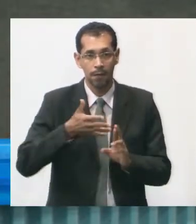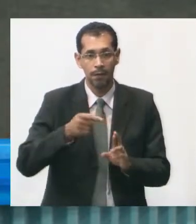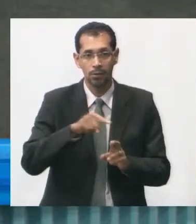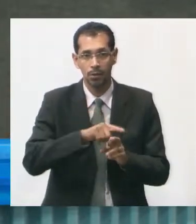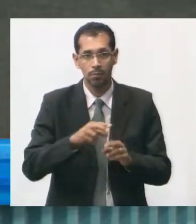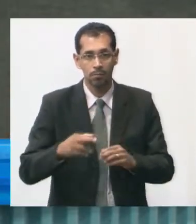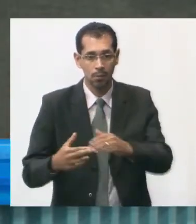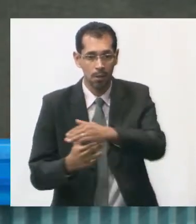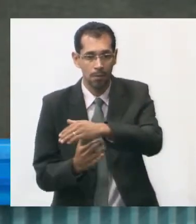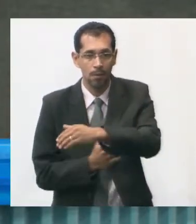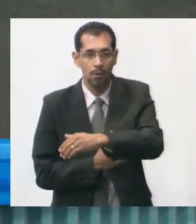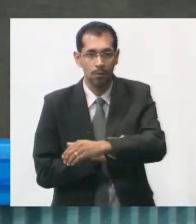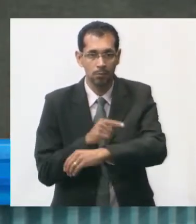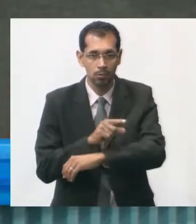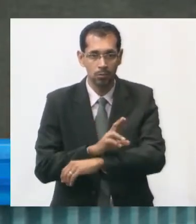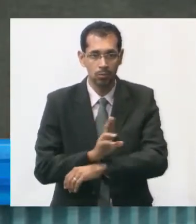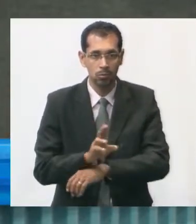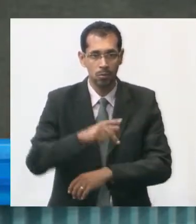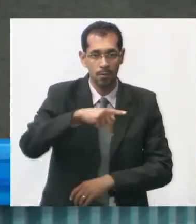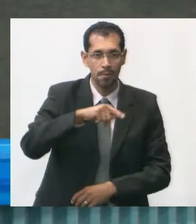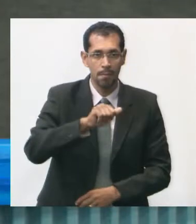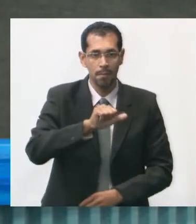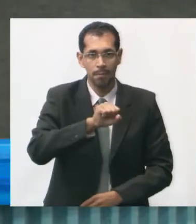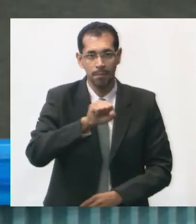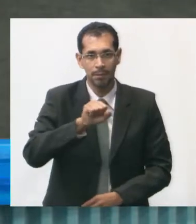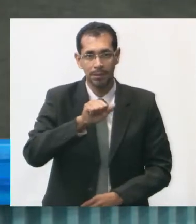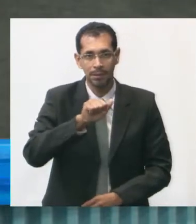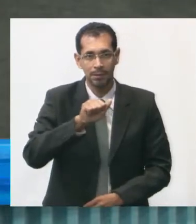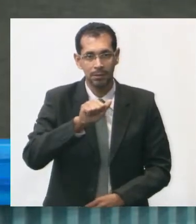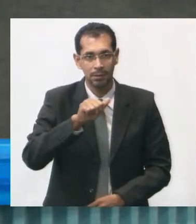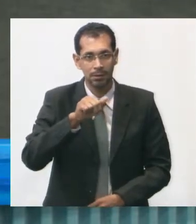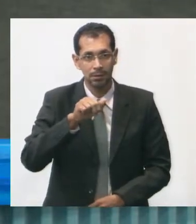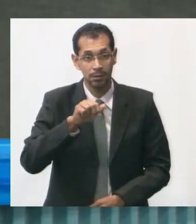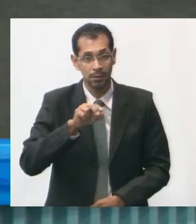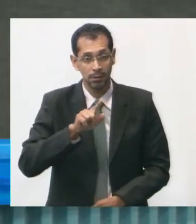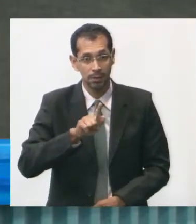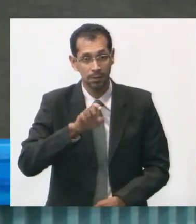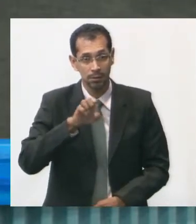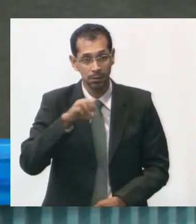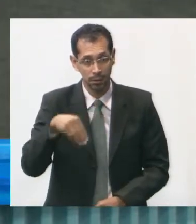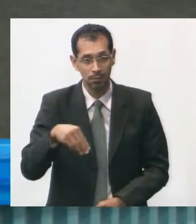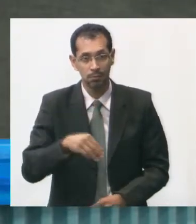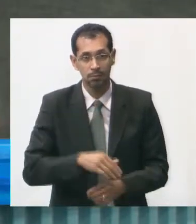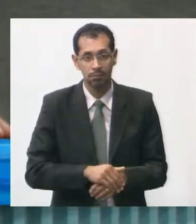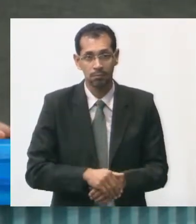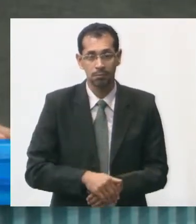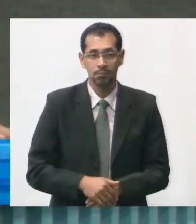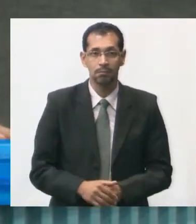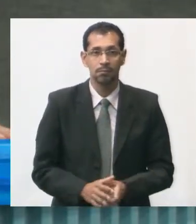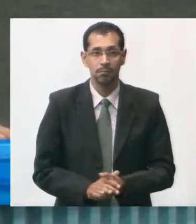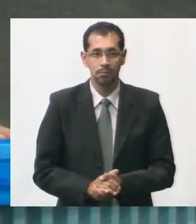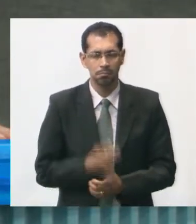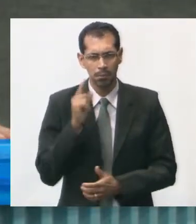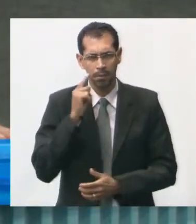Nós, acompanhando as notícias e também acompanhando o